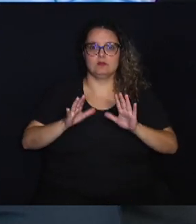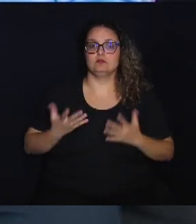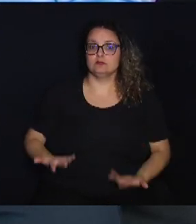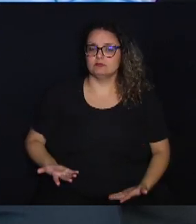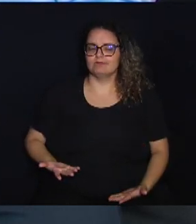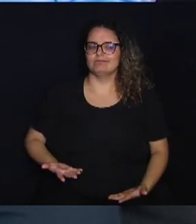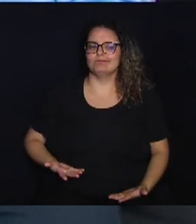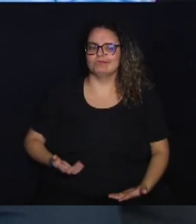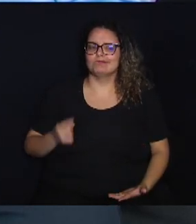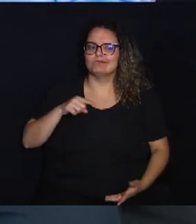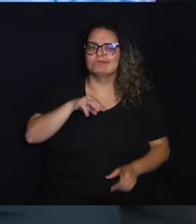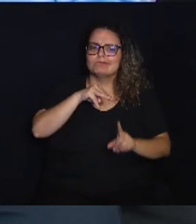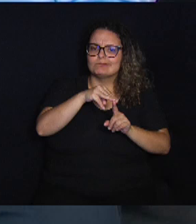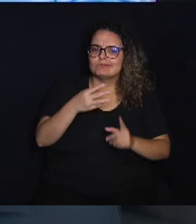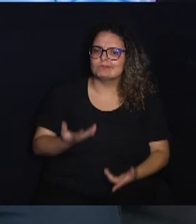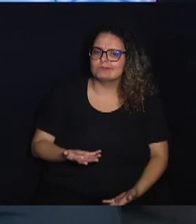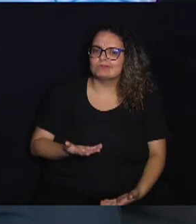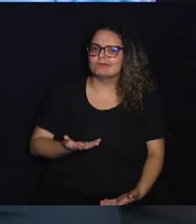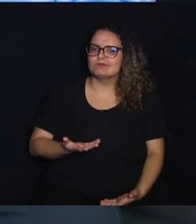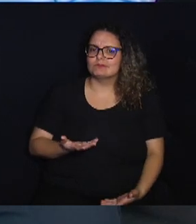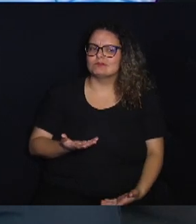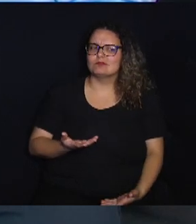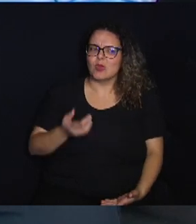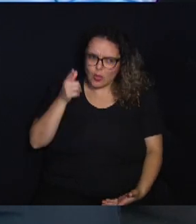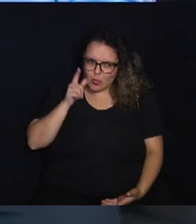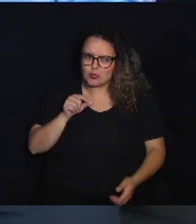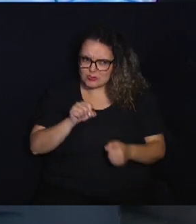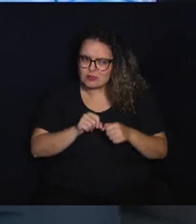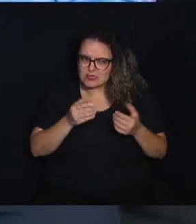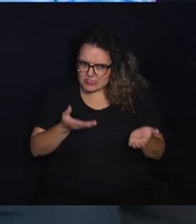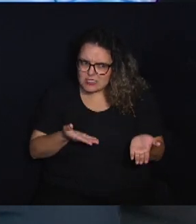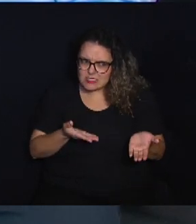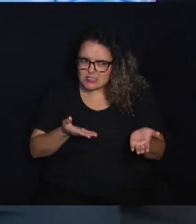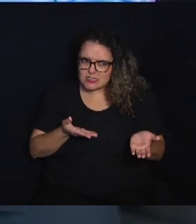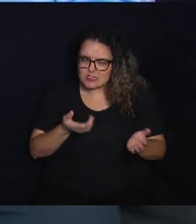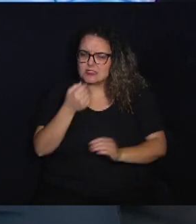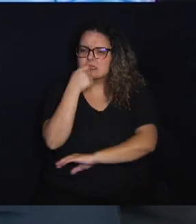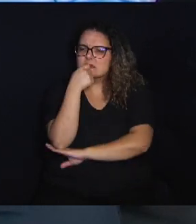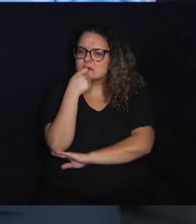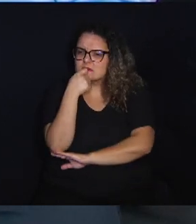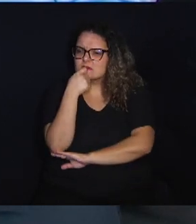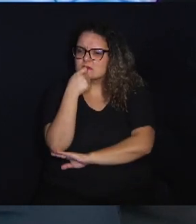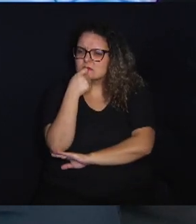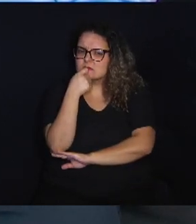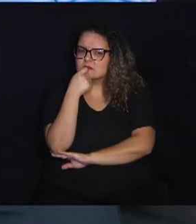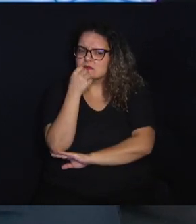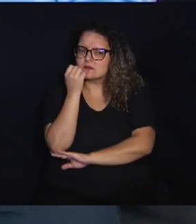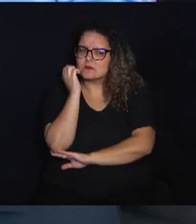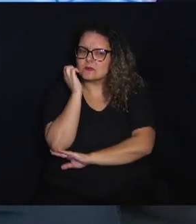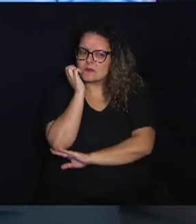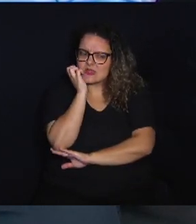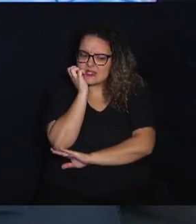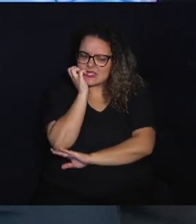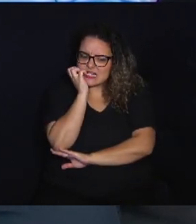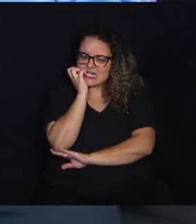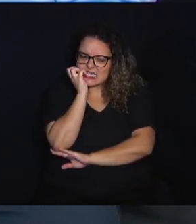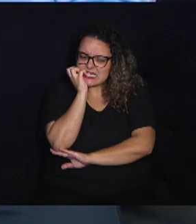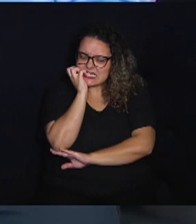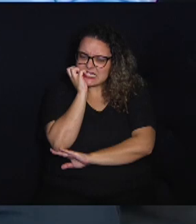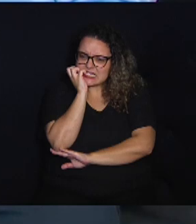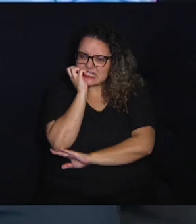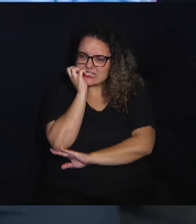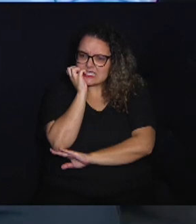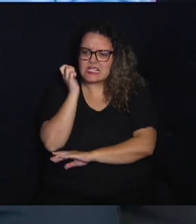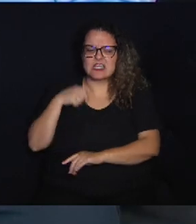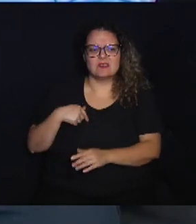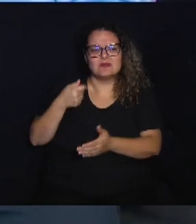essas metas, elas são atingíveis? Eu vou ter ali a